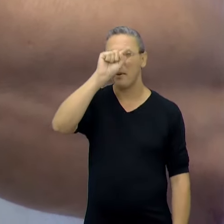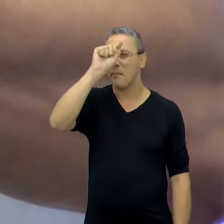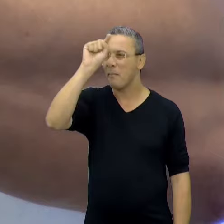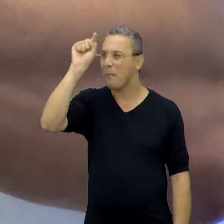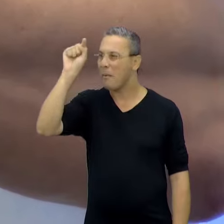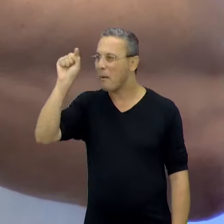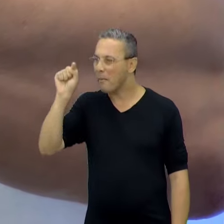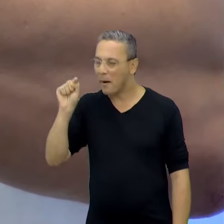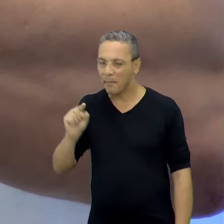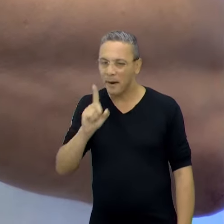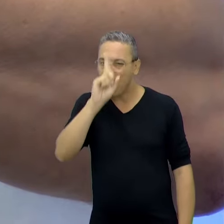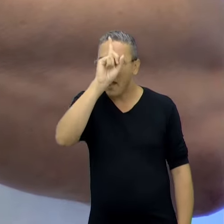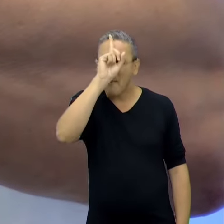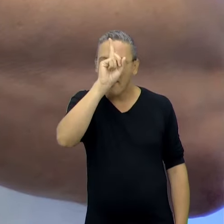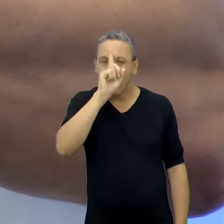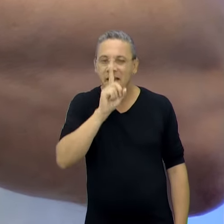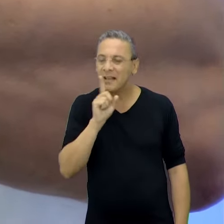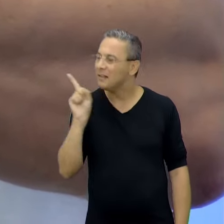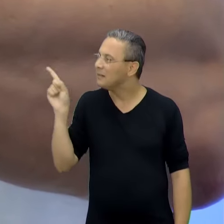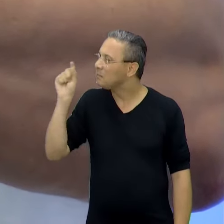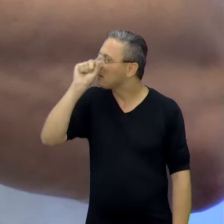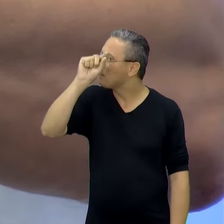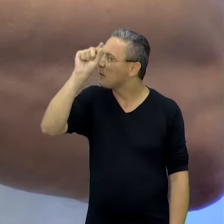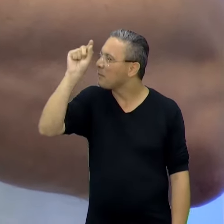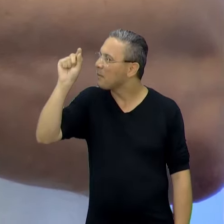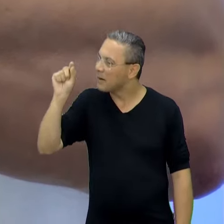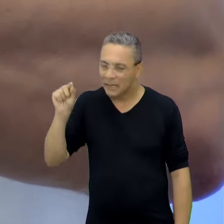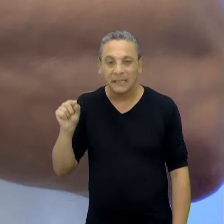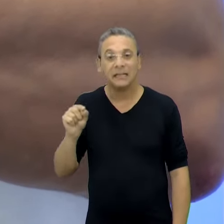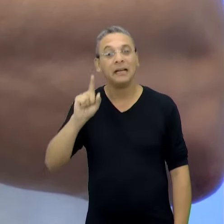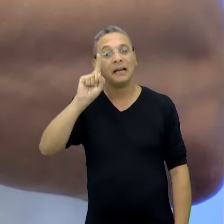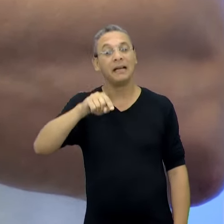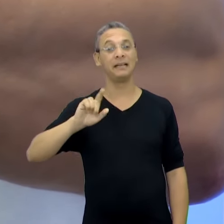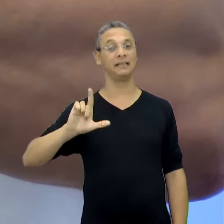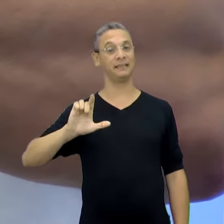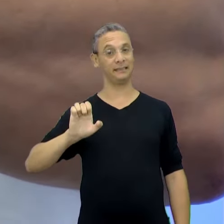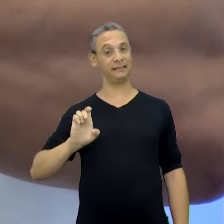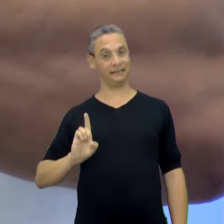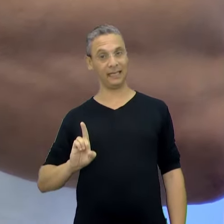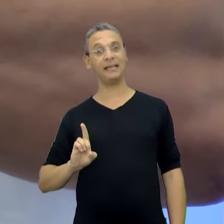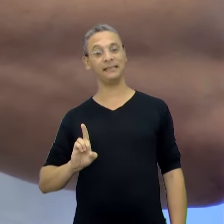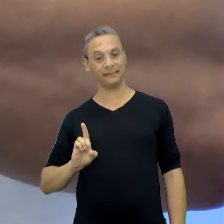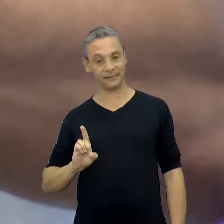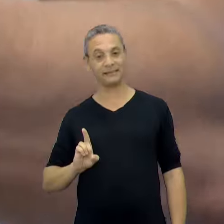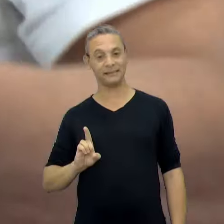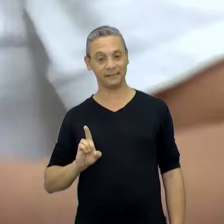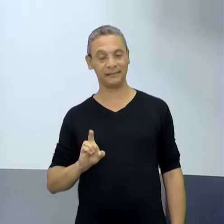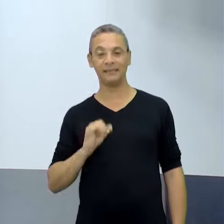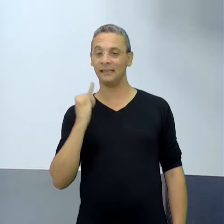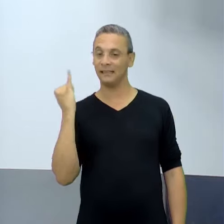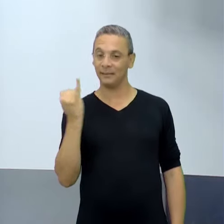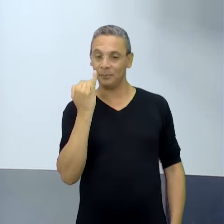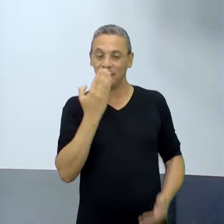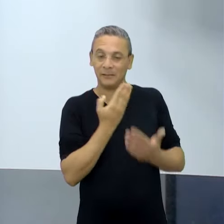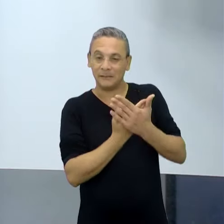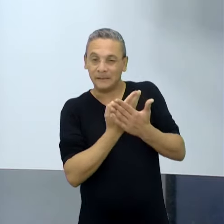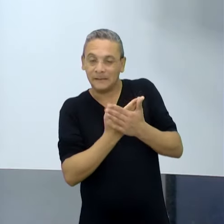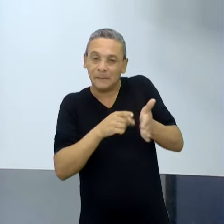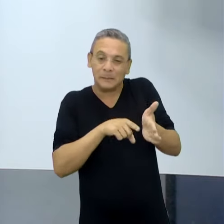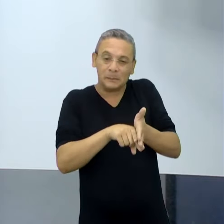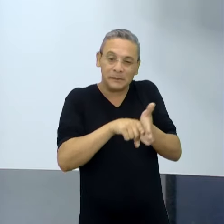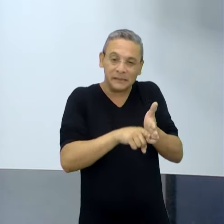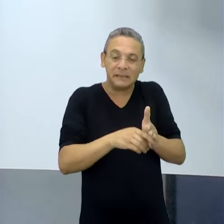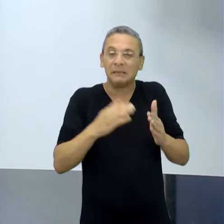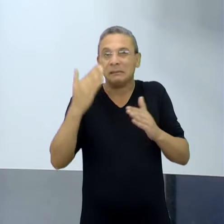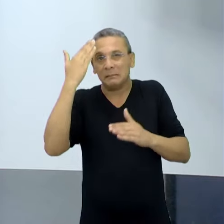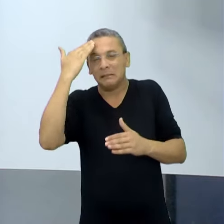amarelinhos, mais ou menos amarelinhos, né, que você está vendo ali, eles são de LED. precisamos aí fazer esse aprofundamento para saber o